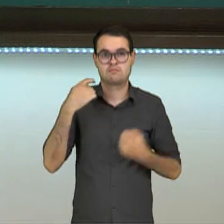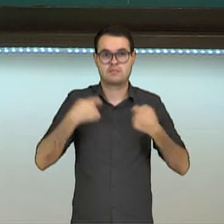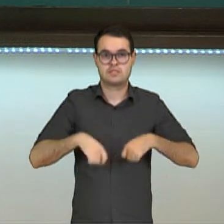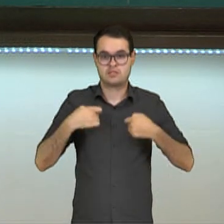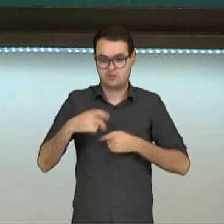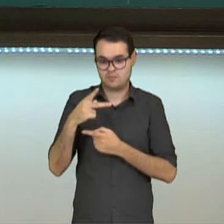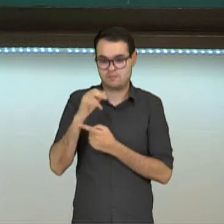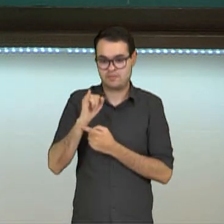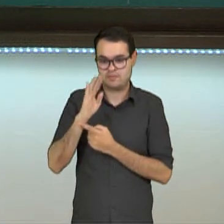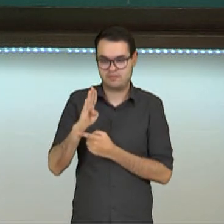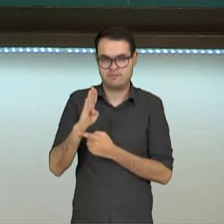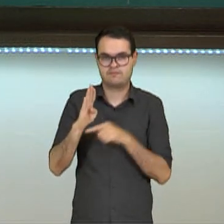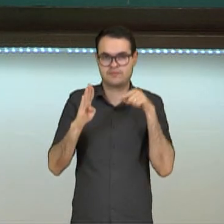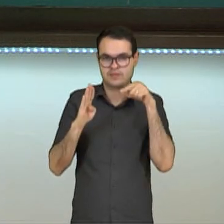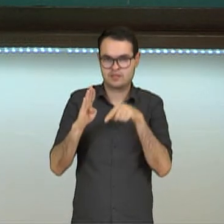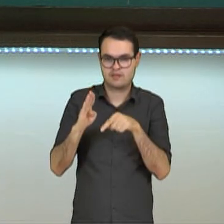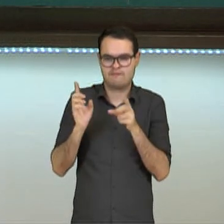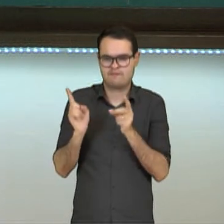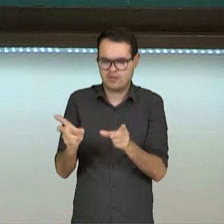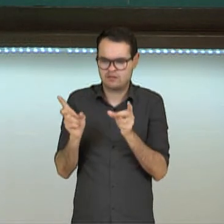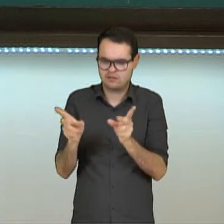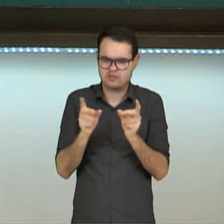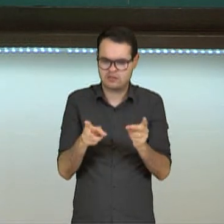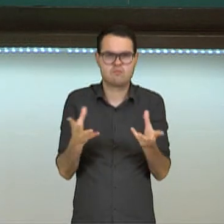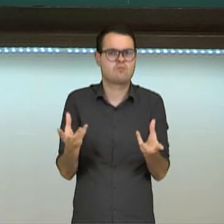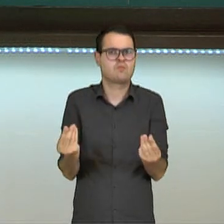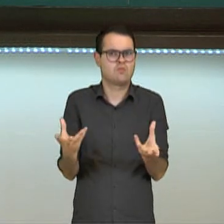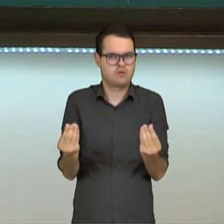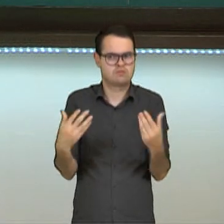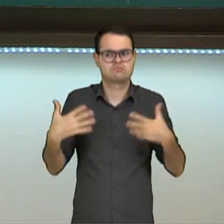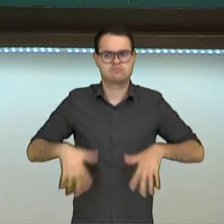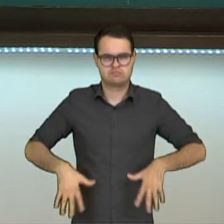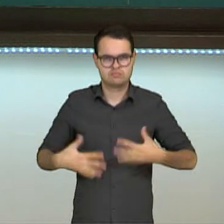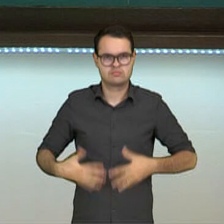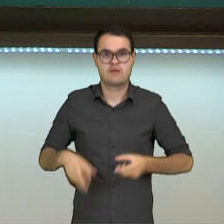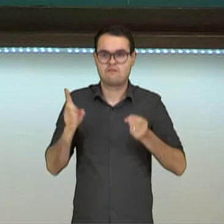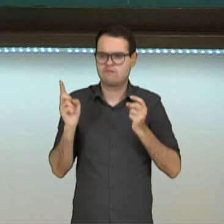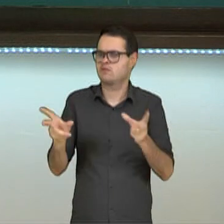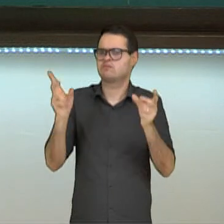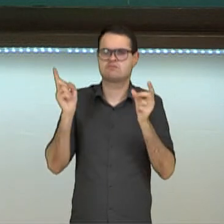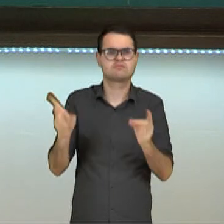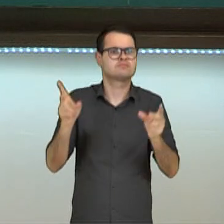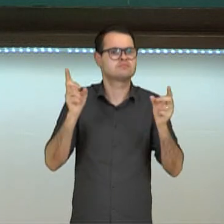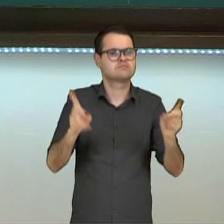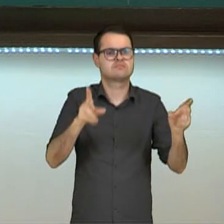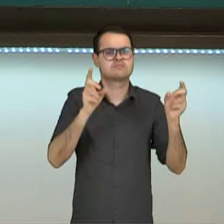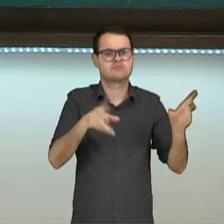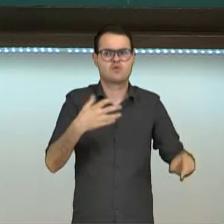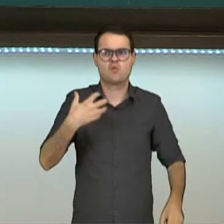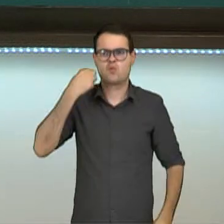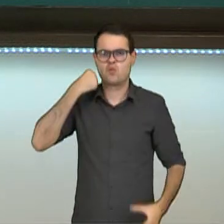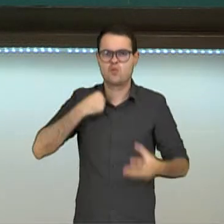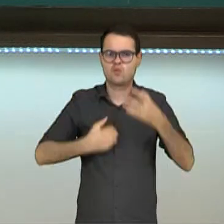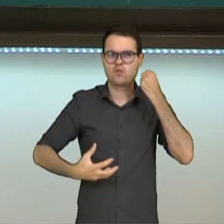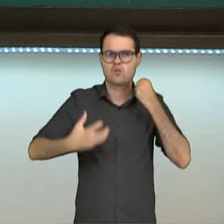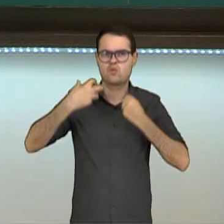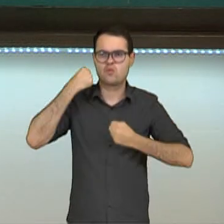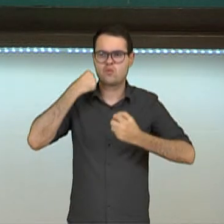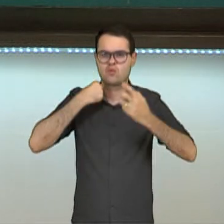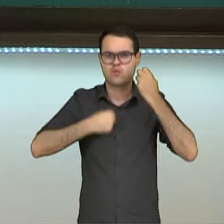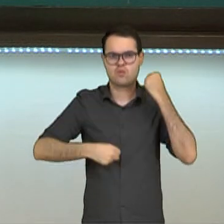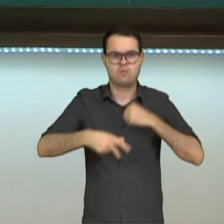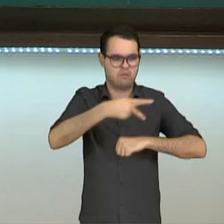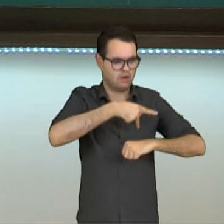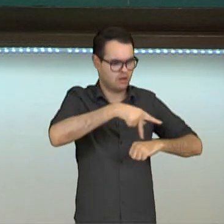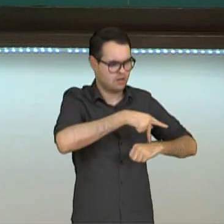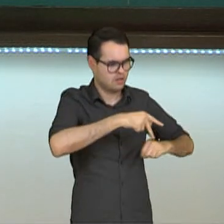produto interno bruto, ou seja, vendendo bastante, porque quanto mais você vende, mais lucro você obtém, e aí o